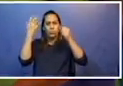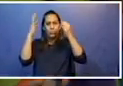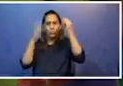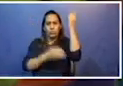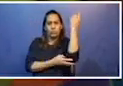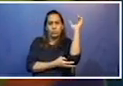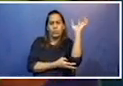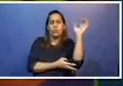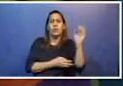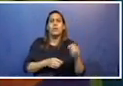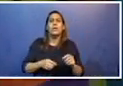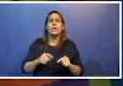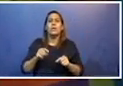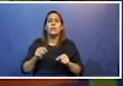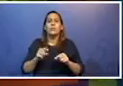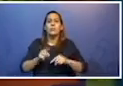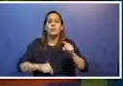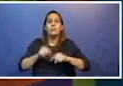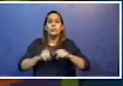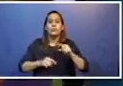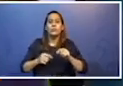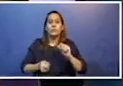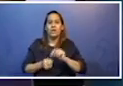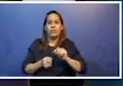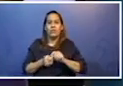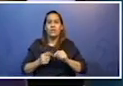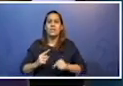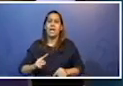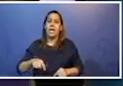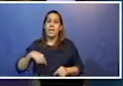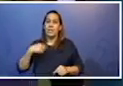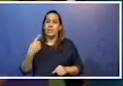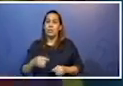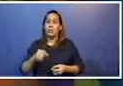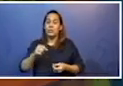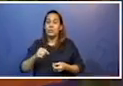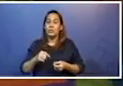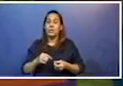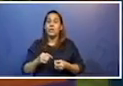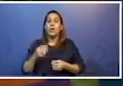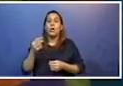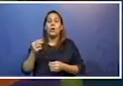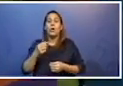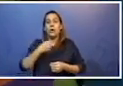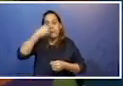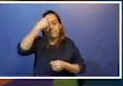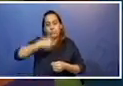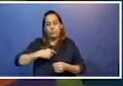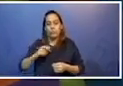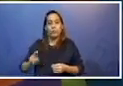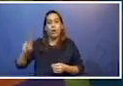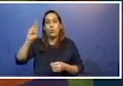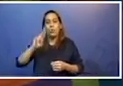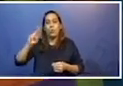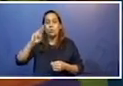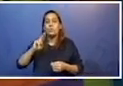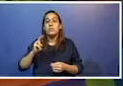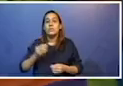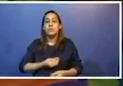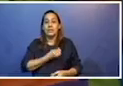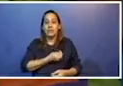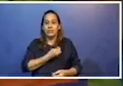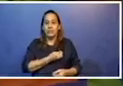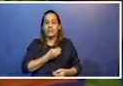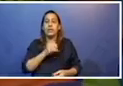se produz com isso e depois que parte que é utilizada, tá? Então aqui, observe o quadro Exemplos